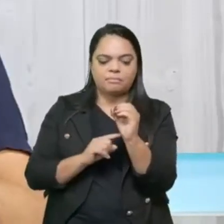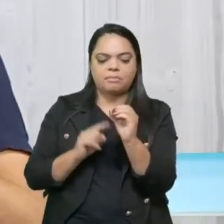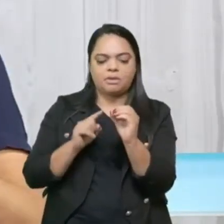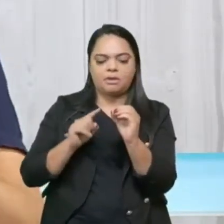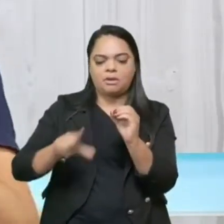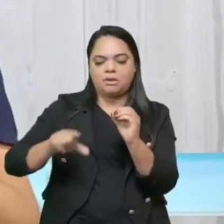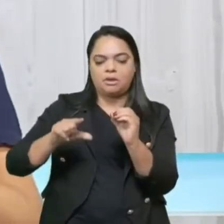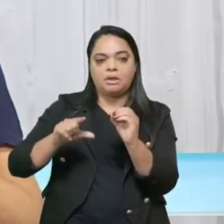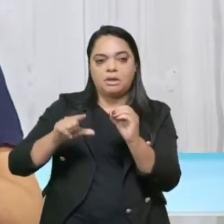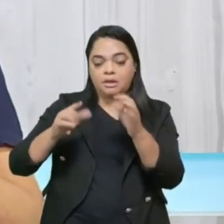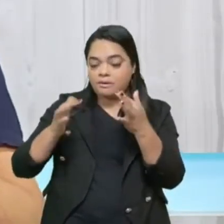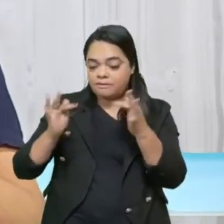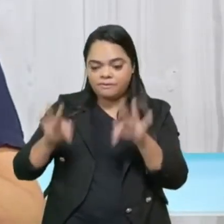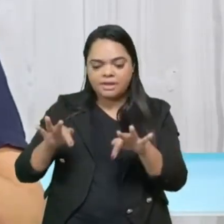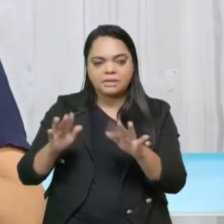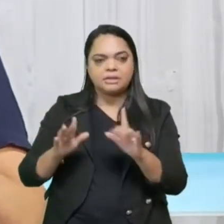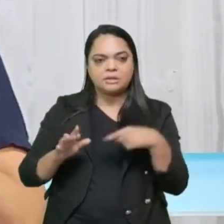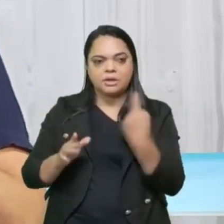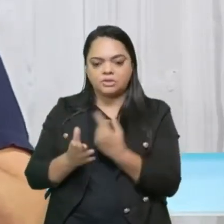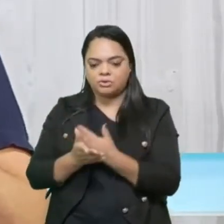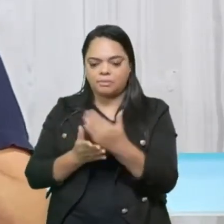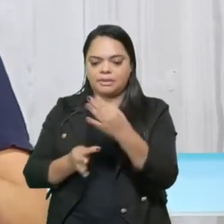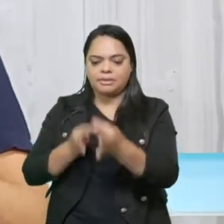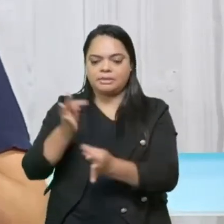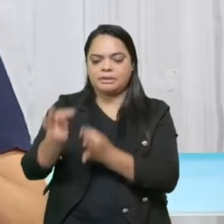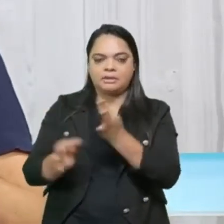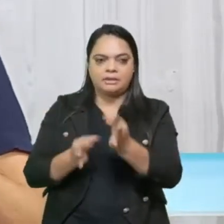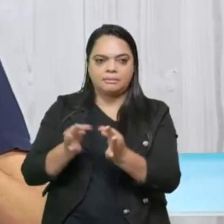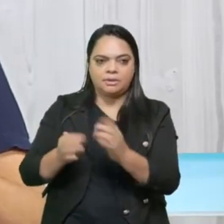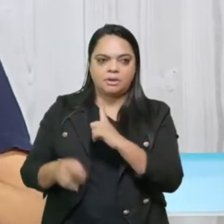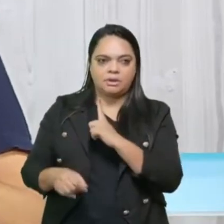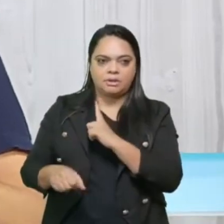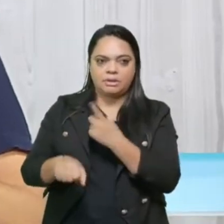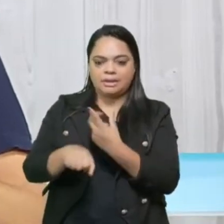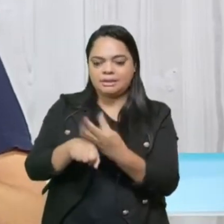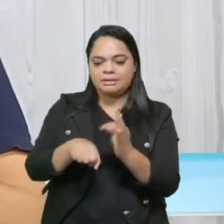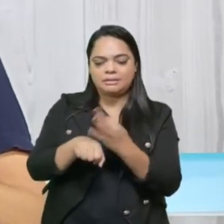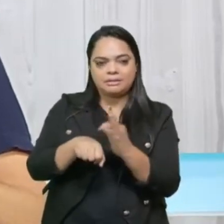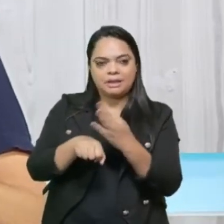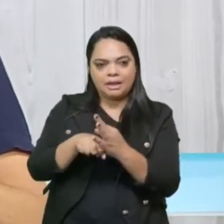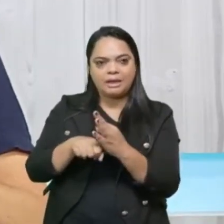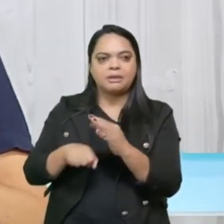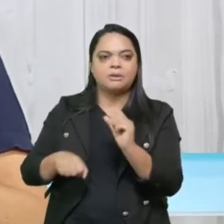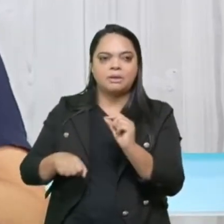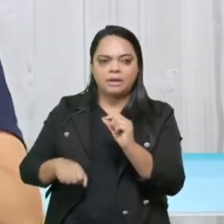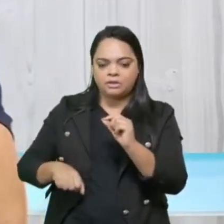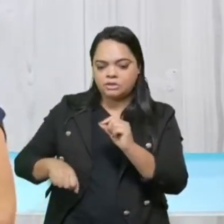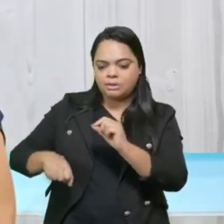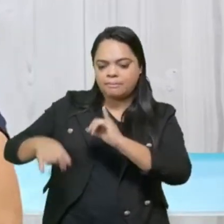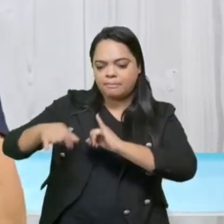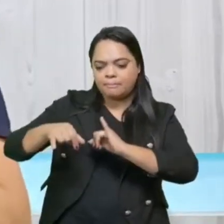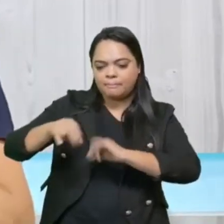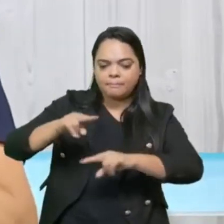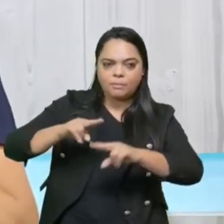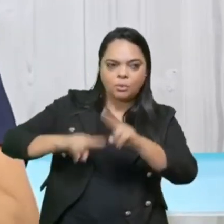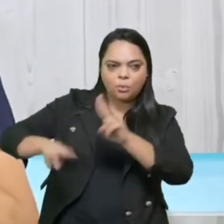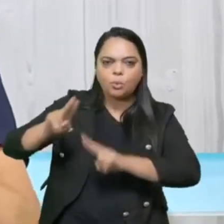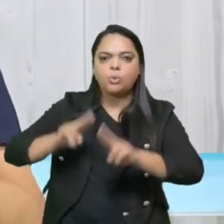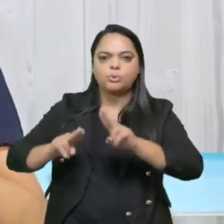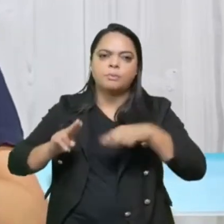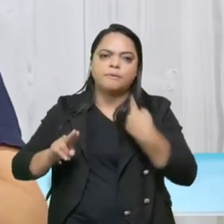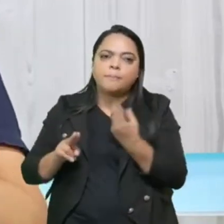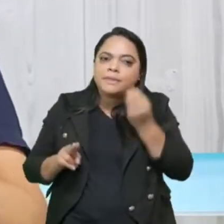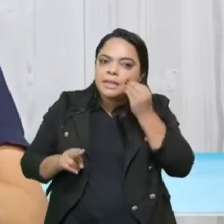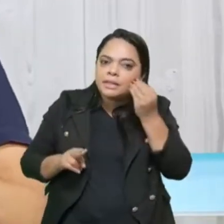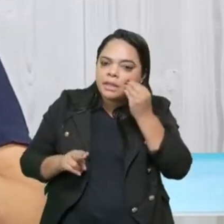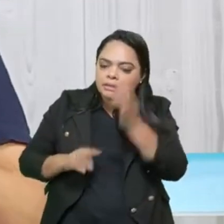Fechando um diagnóstico, a gente faz o tratamento. Então a gente tem as técnicas manipulativas da quiropraxia que a gente vai tentar destratar alguma disfunção,